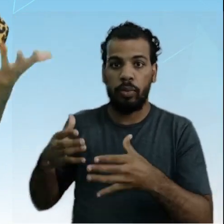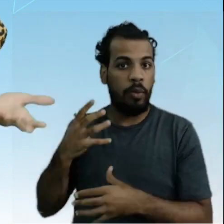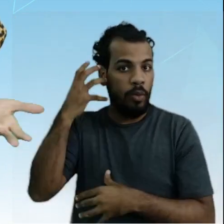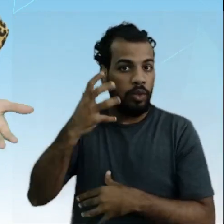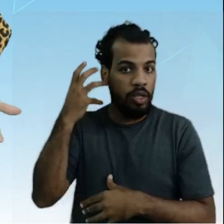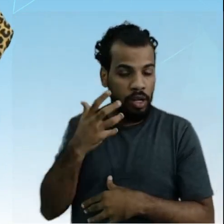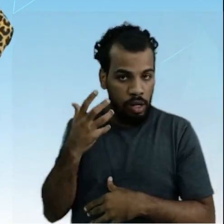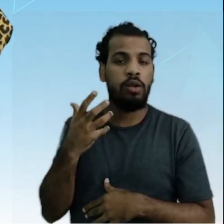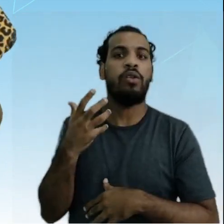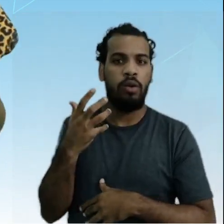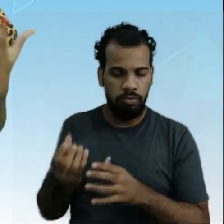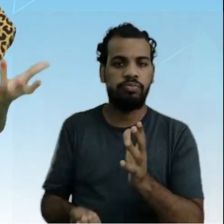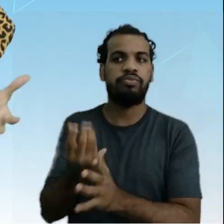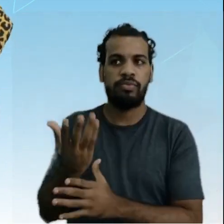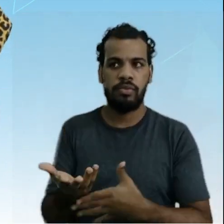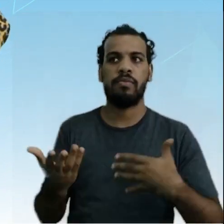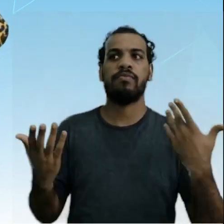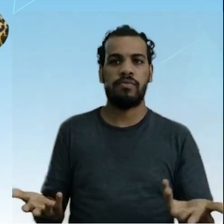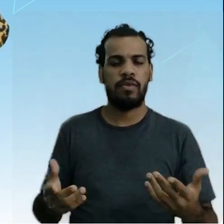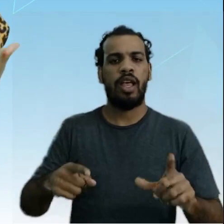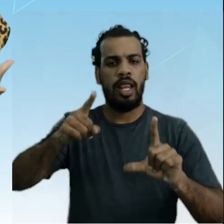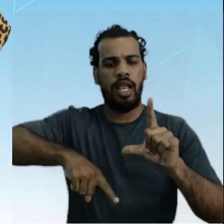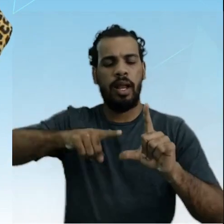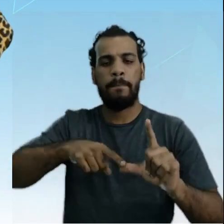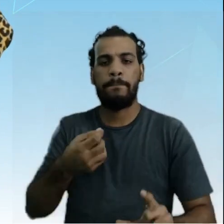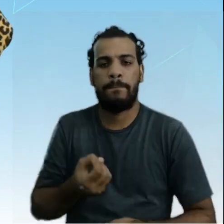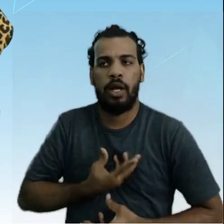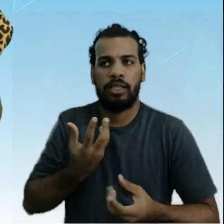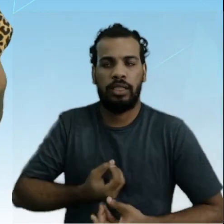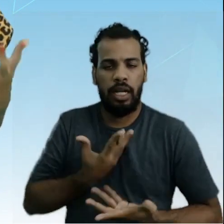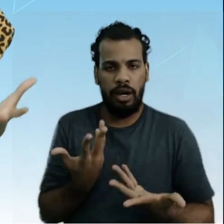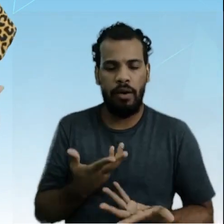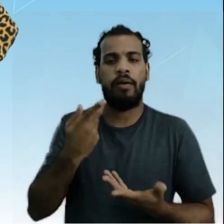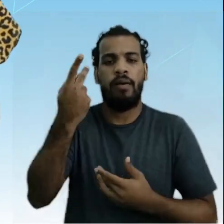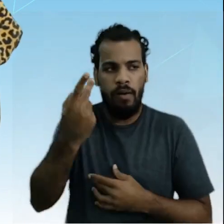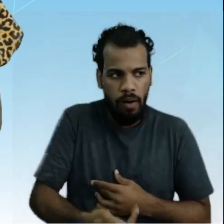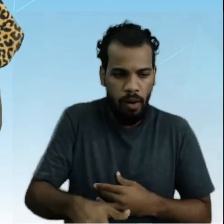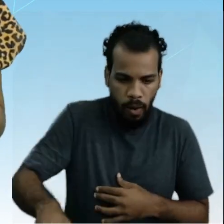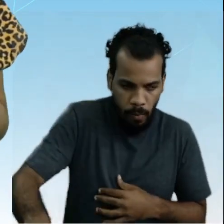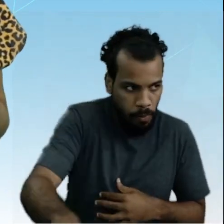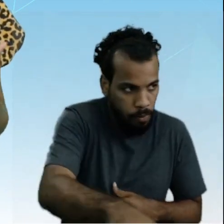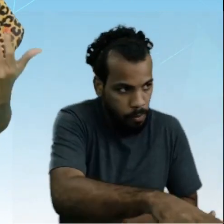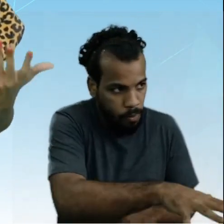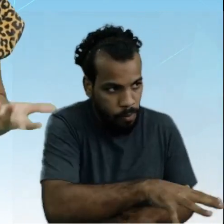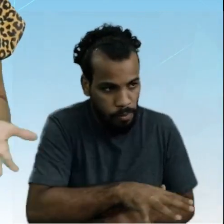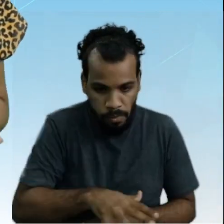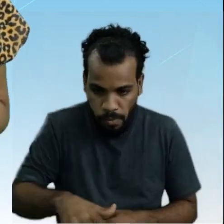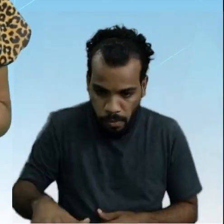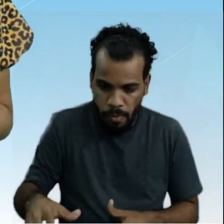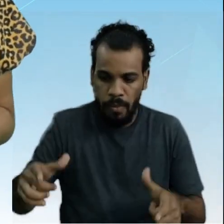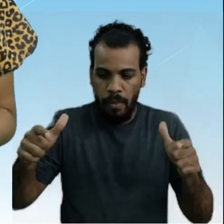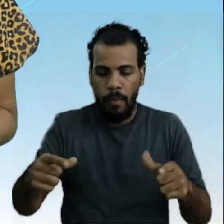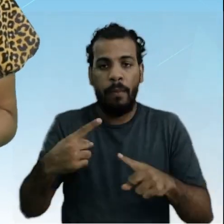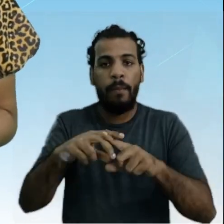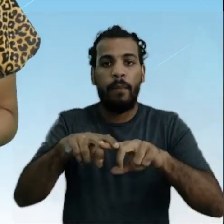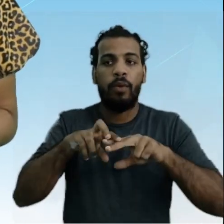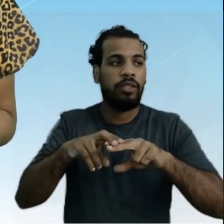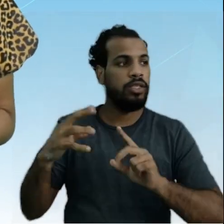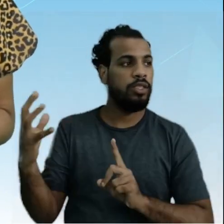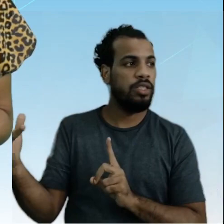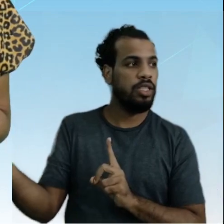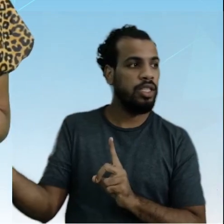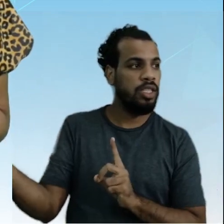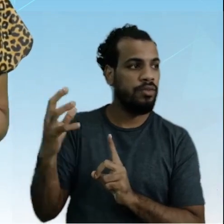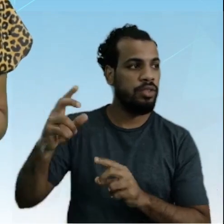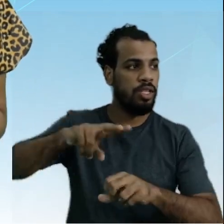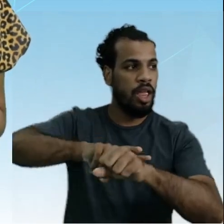musical, enfim, tratando com letras poéticas, trata do regionalismo que existe, por causa da influência que eles tiveram lá